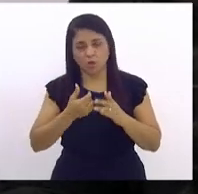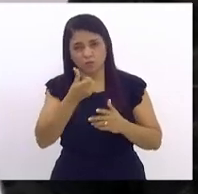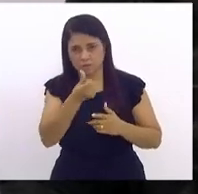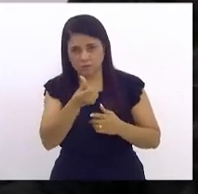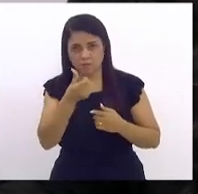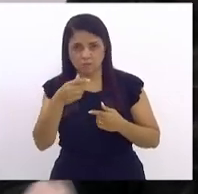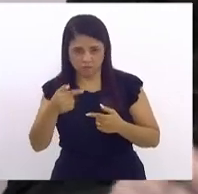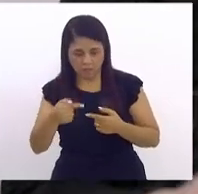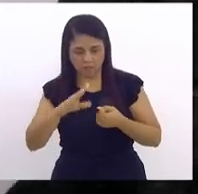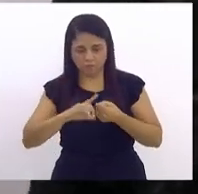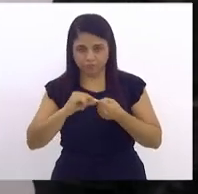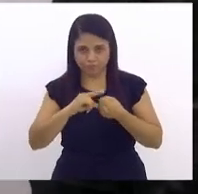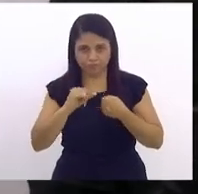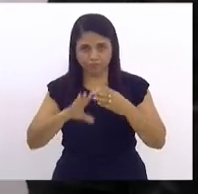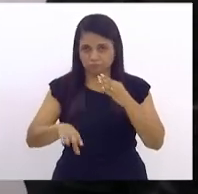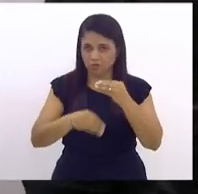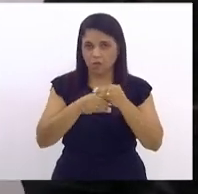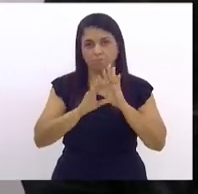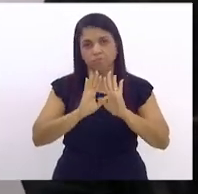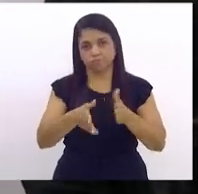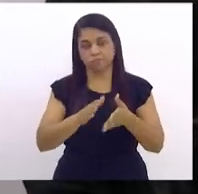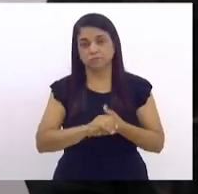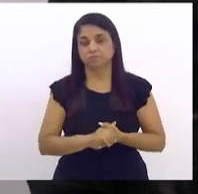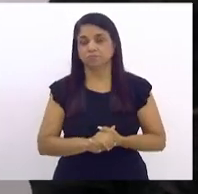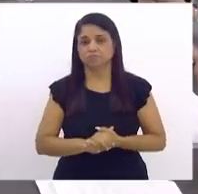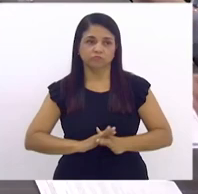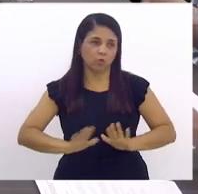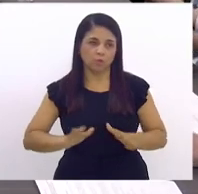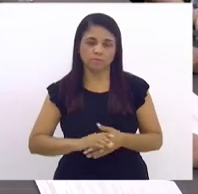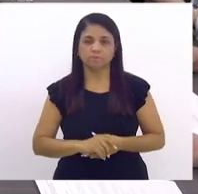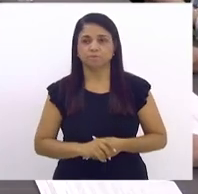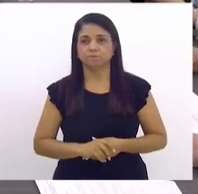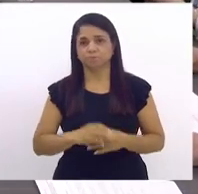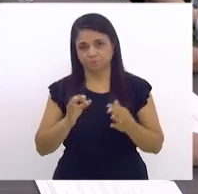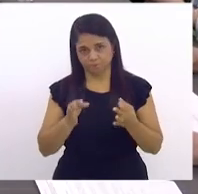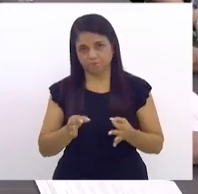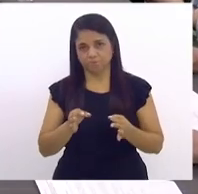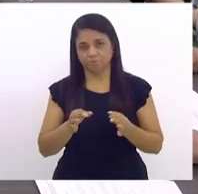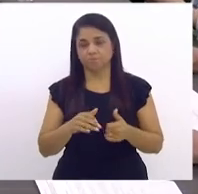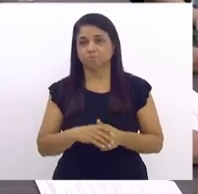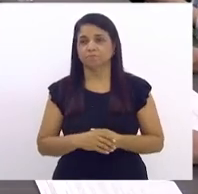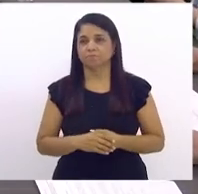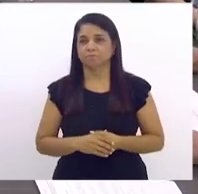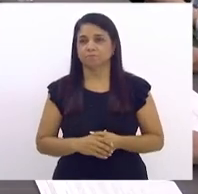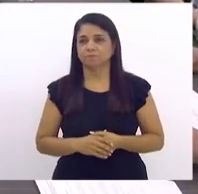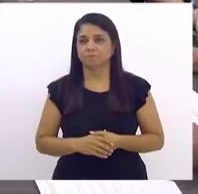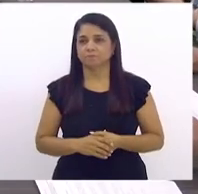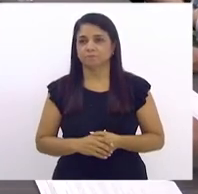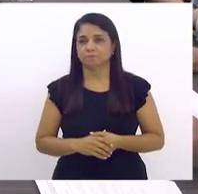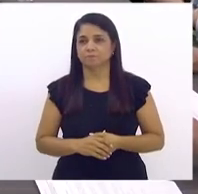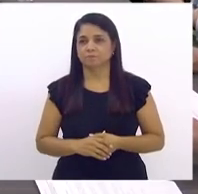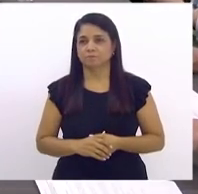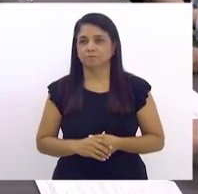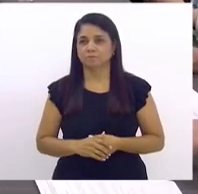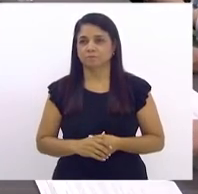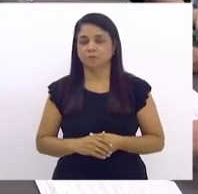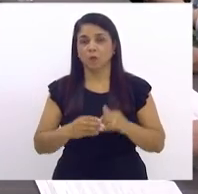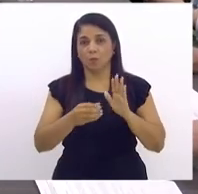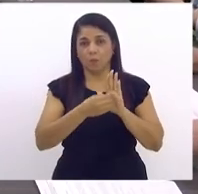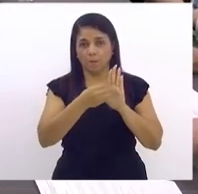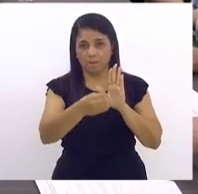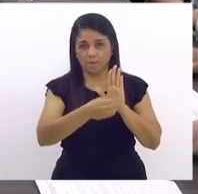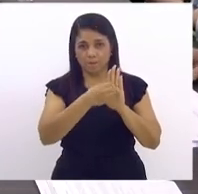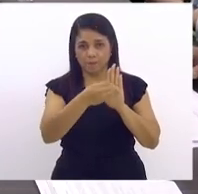eu já falei. Já incorporou. É isso. Perfeito. Então, diante do parecer